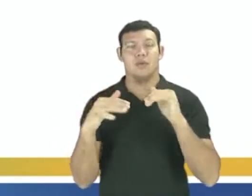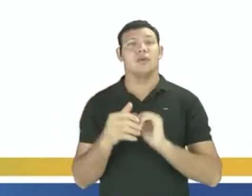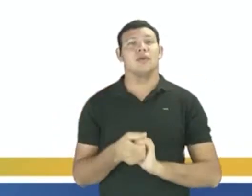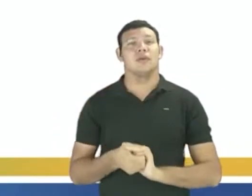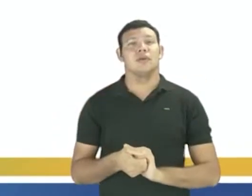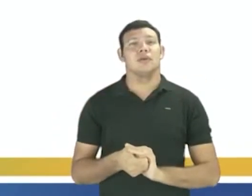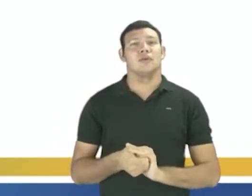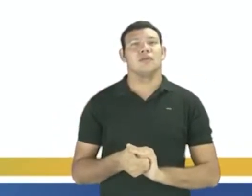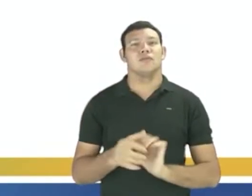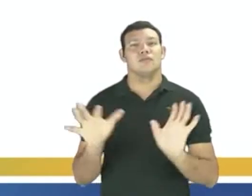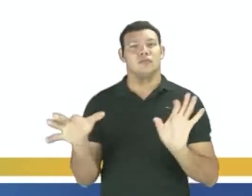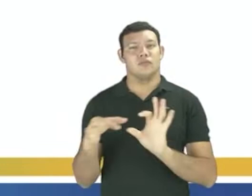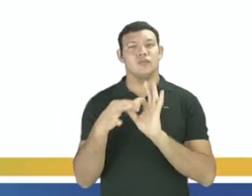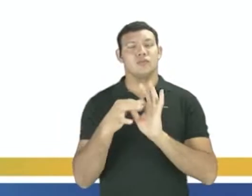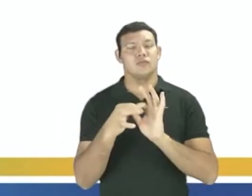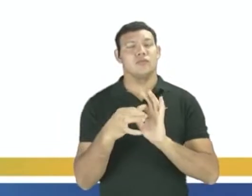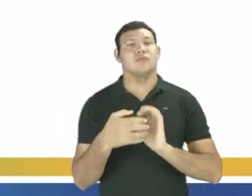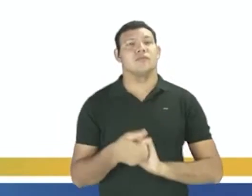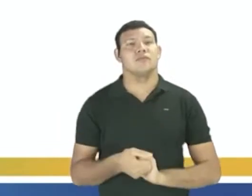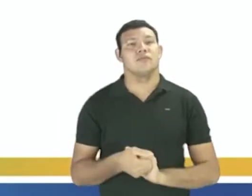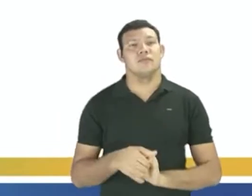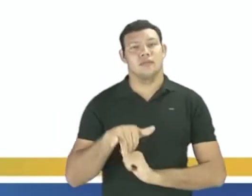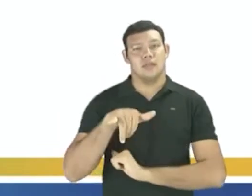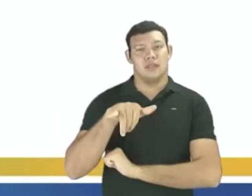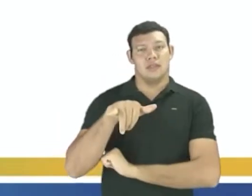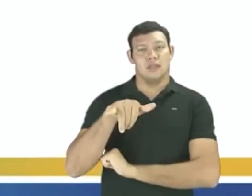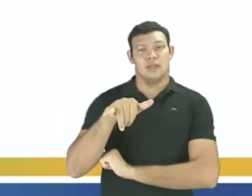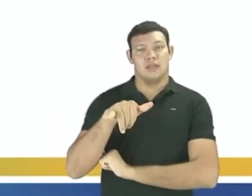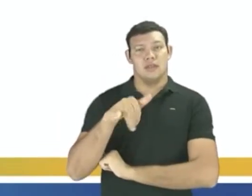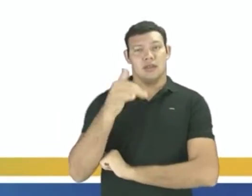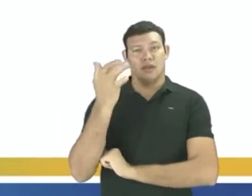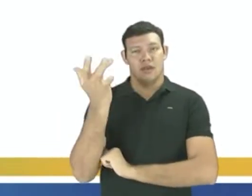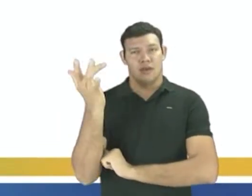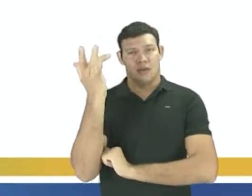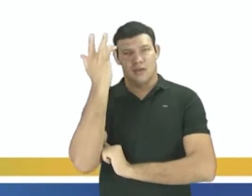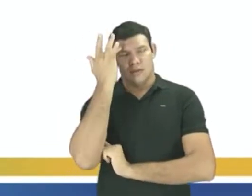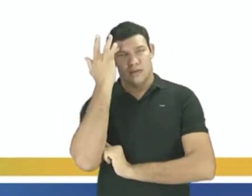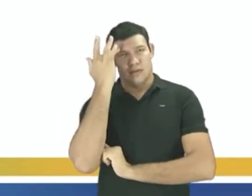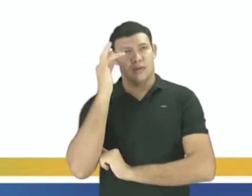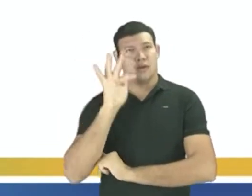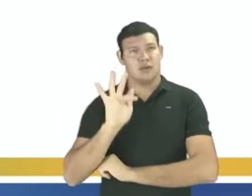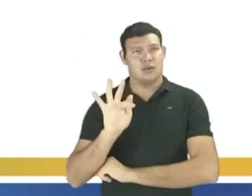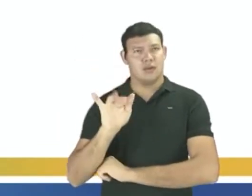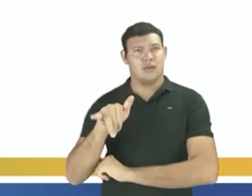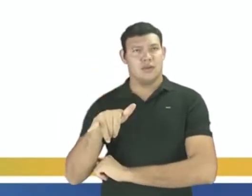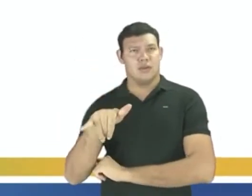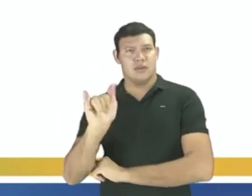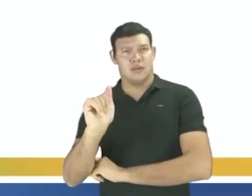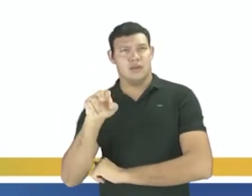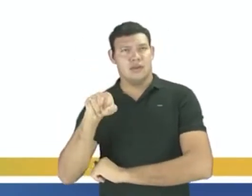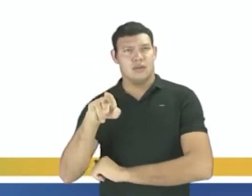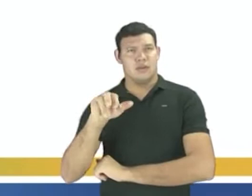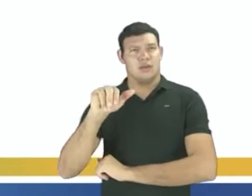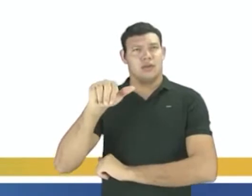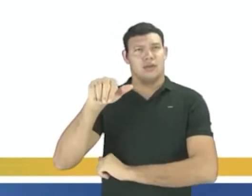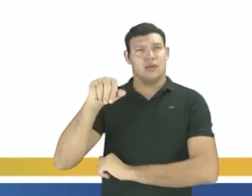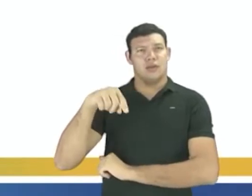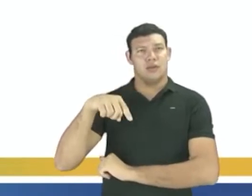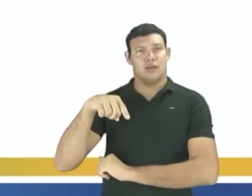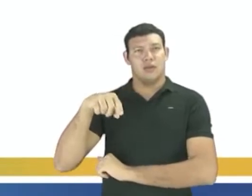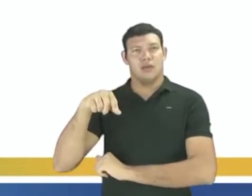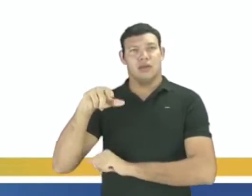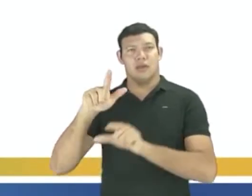pela função y igual a ax ao quadrado mais